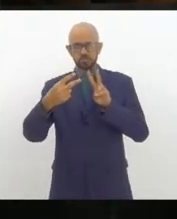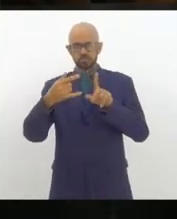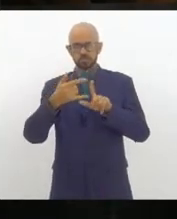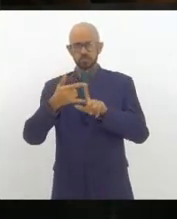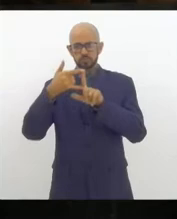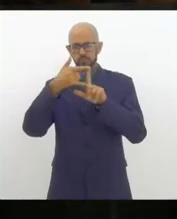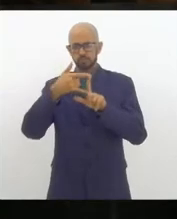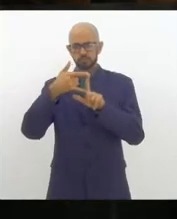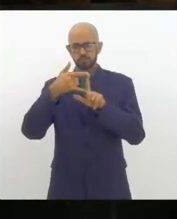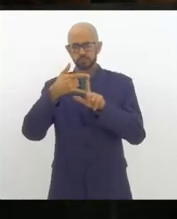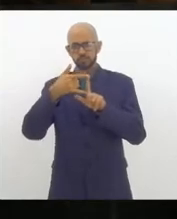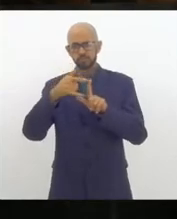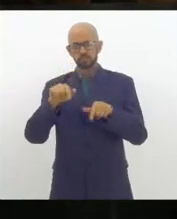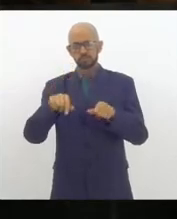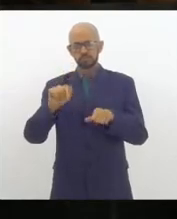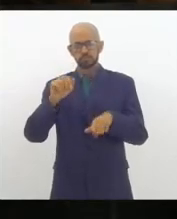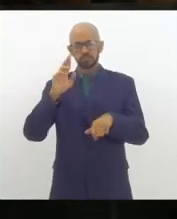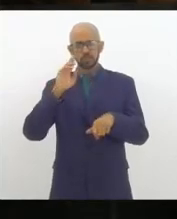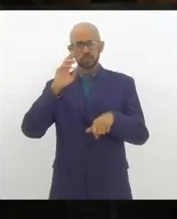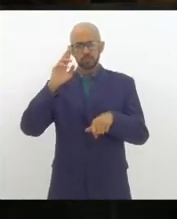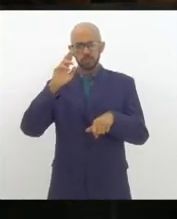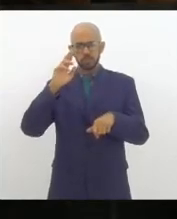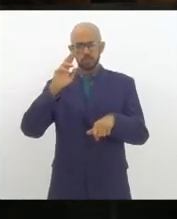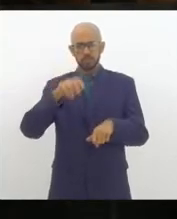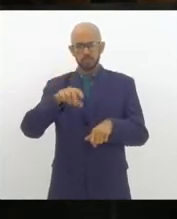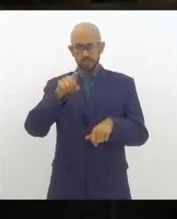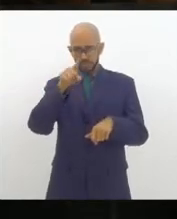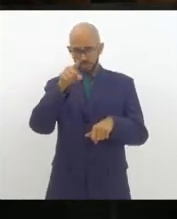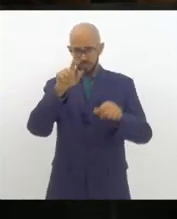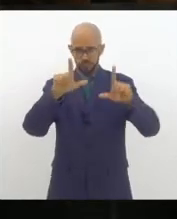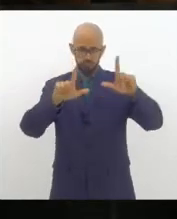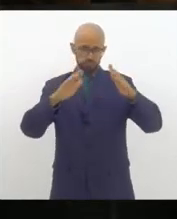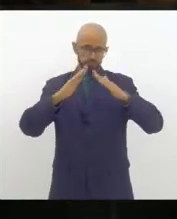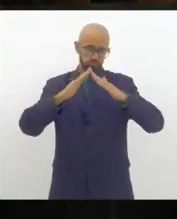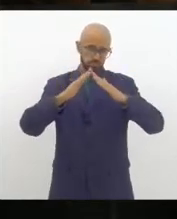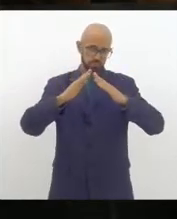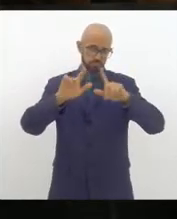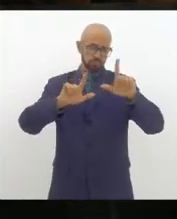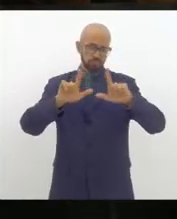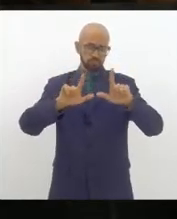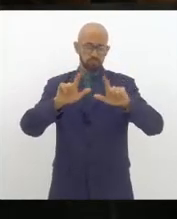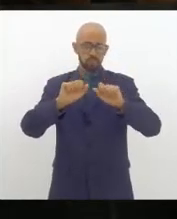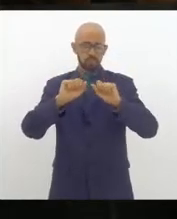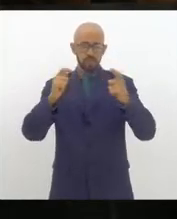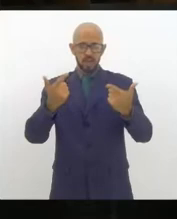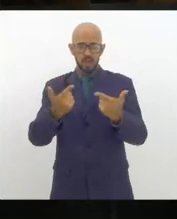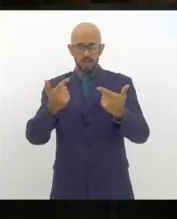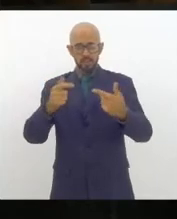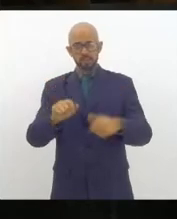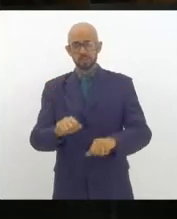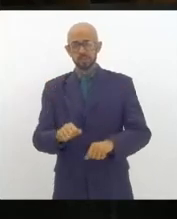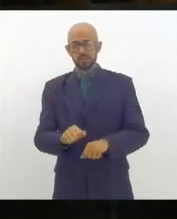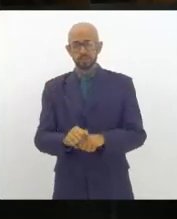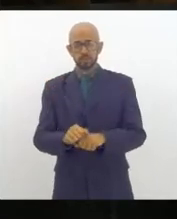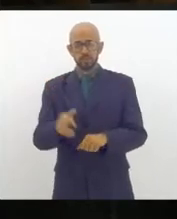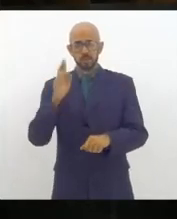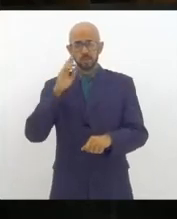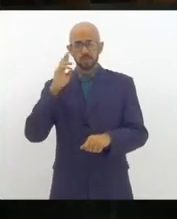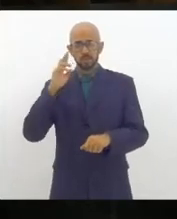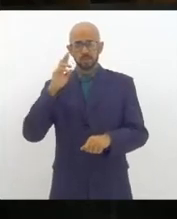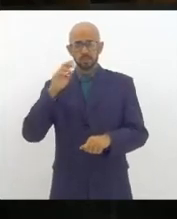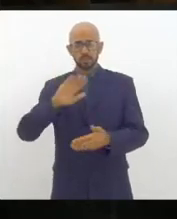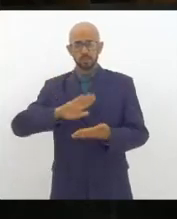remota, senhoras e senhores telespectadores da TV Alerge,